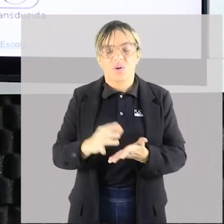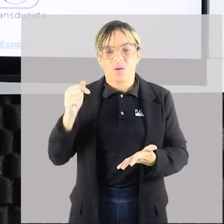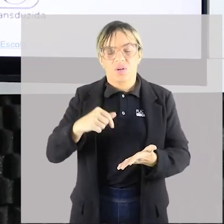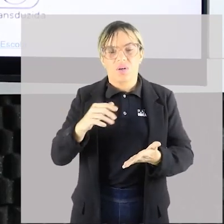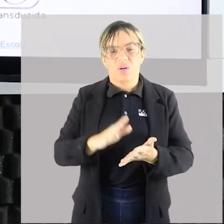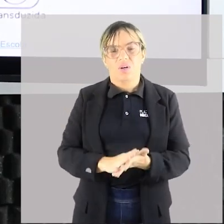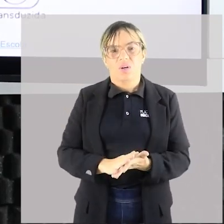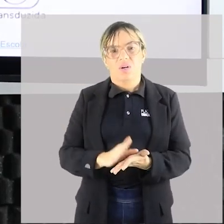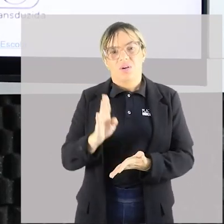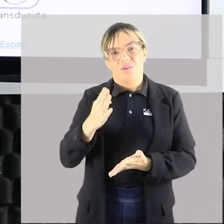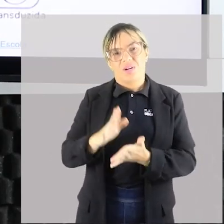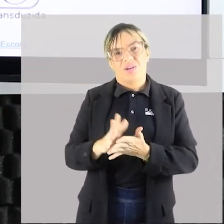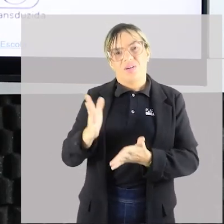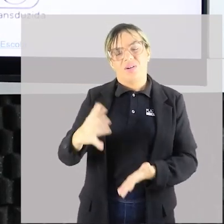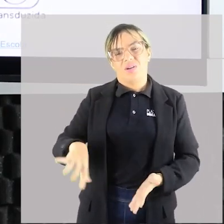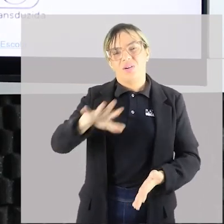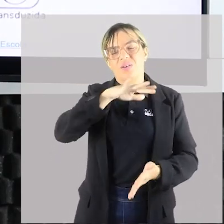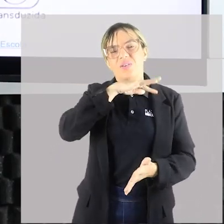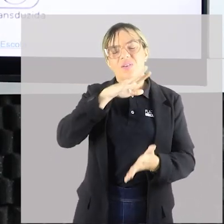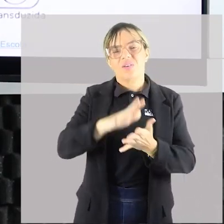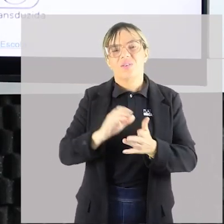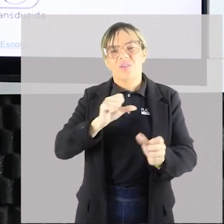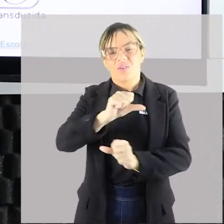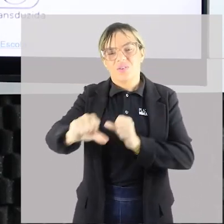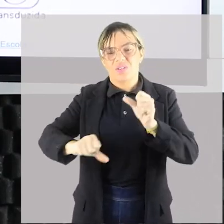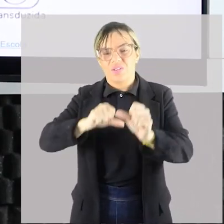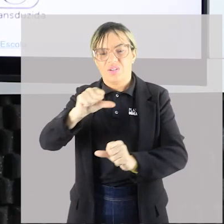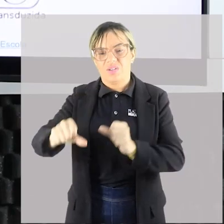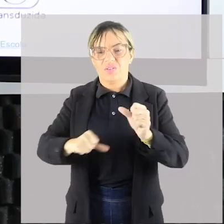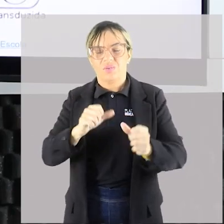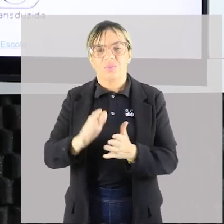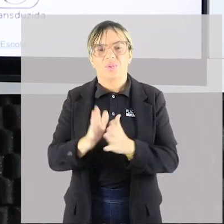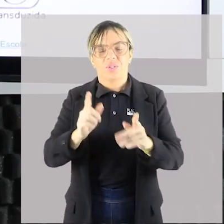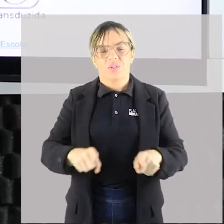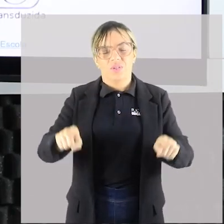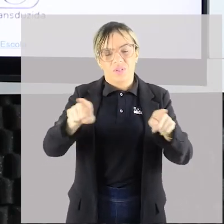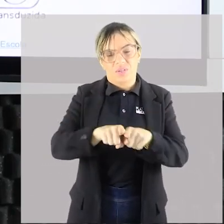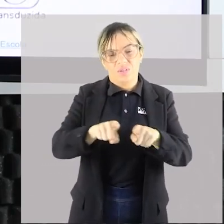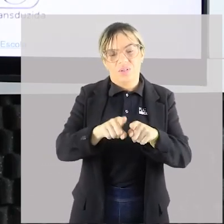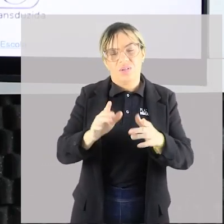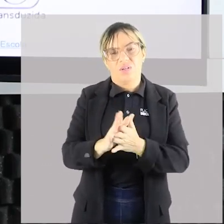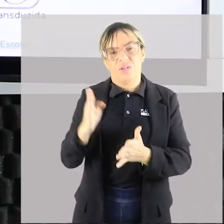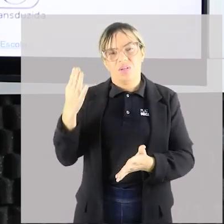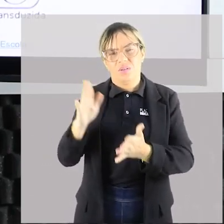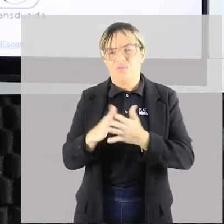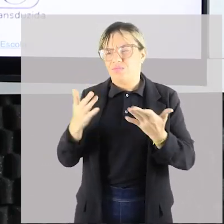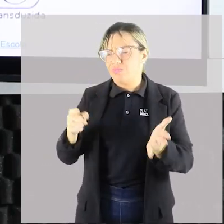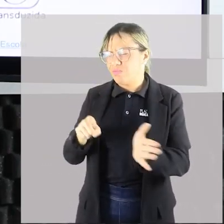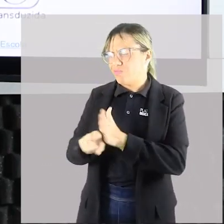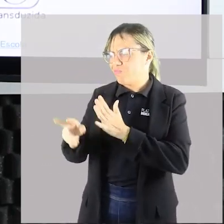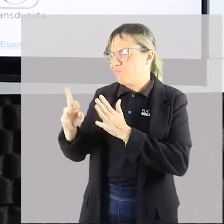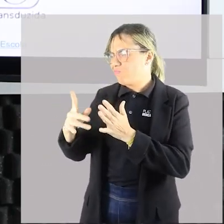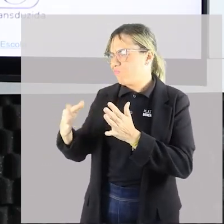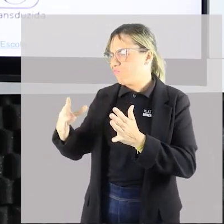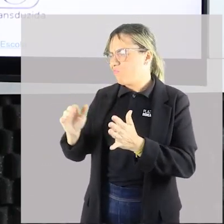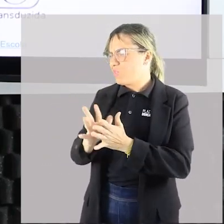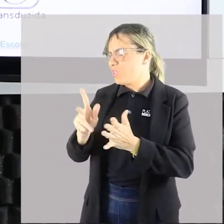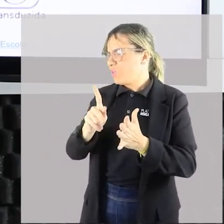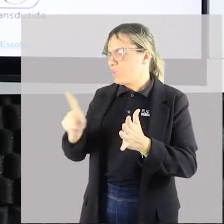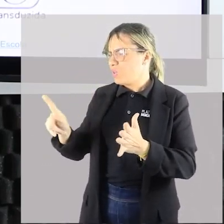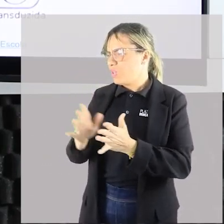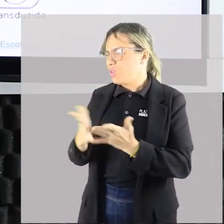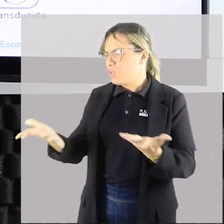ruim também. Ou seja, ela se transformou, tá certo? Então, Raíssa, quer dizer que o indivíduo que